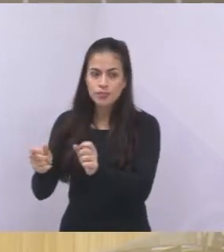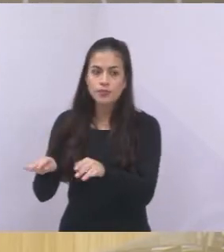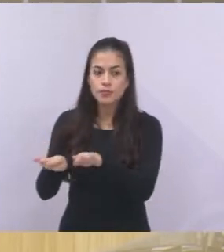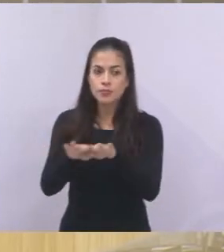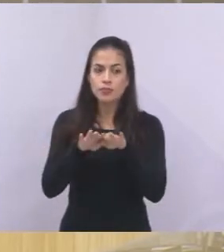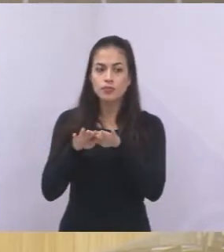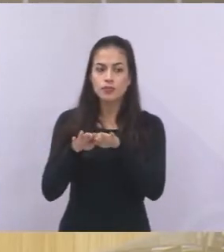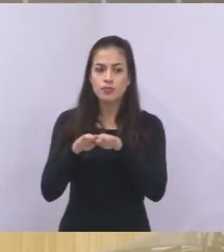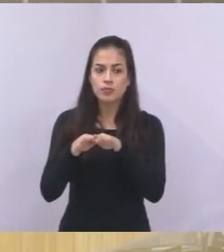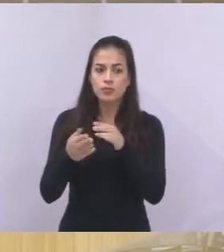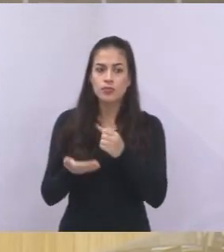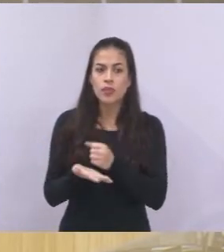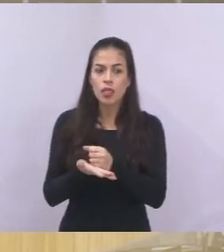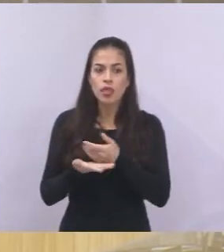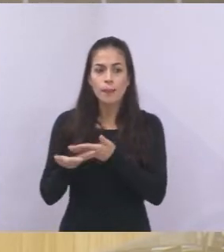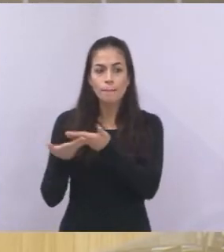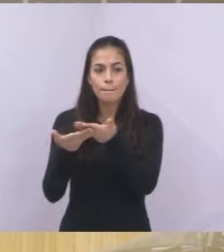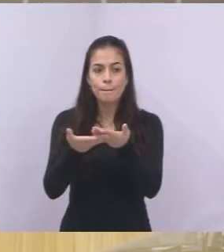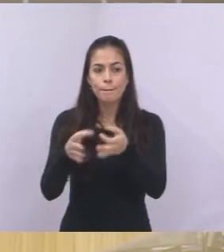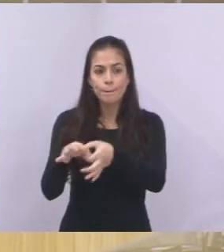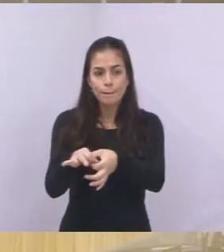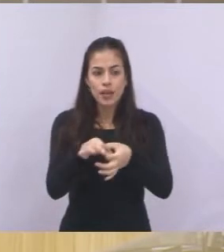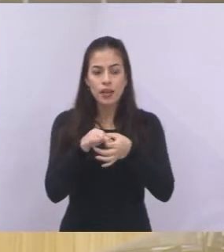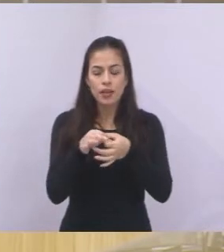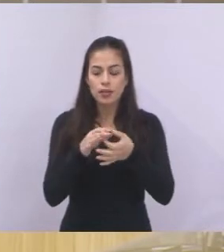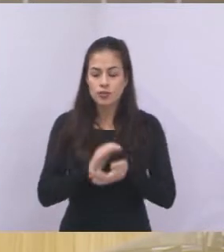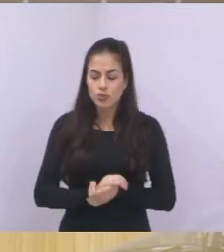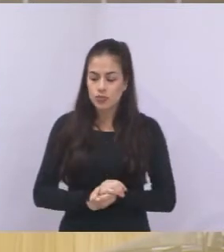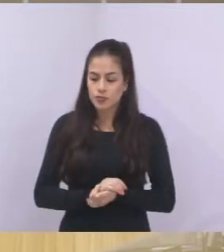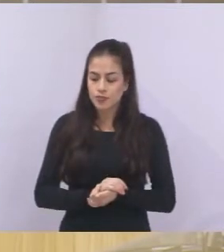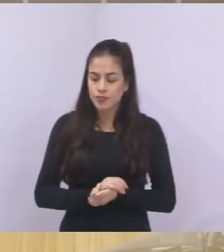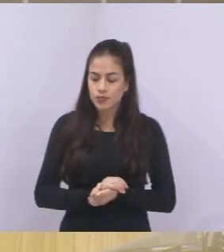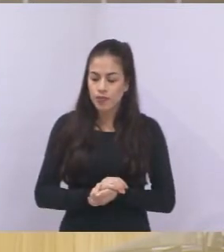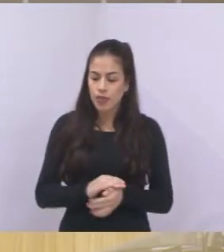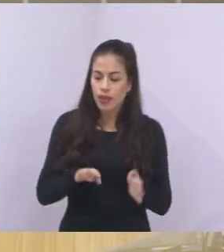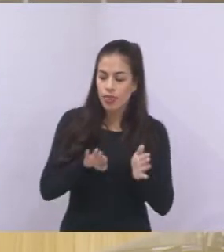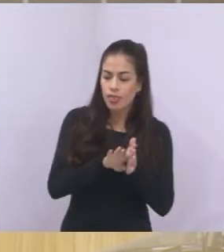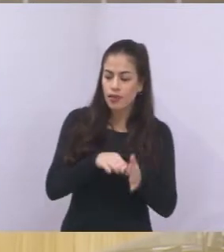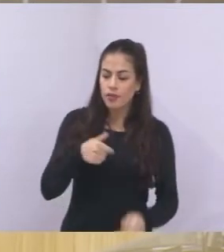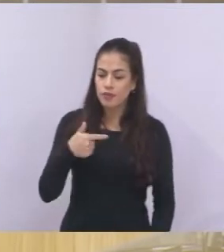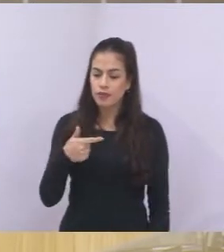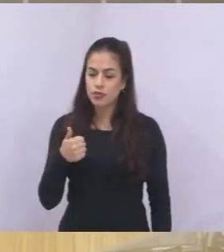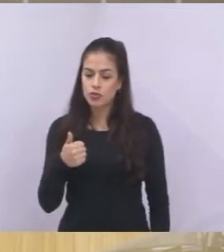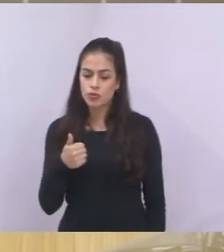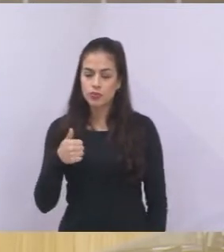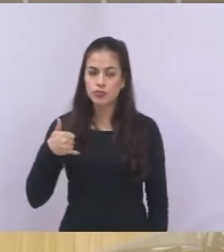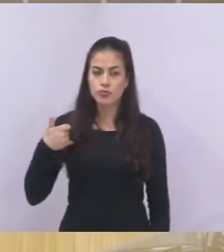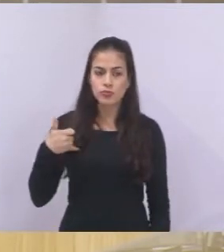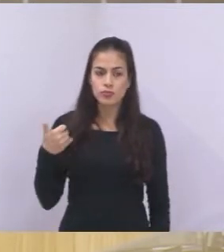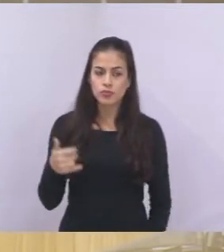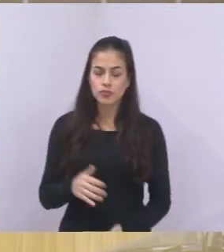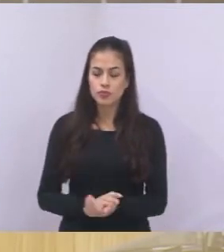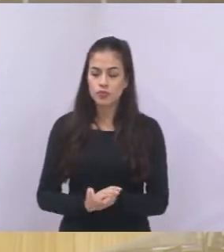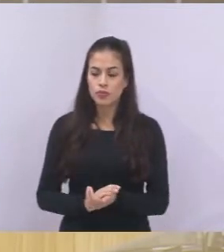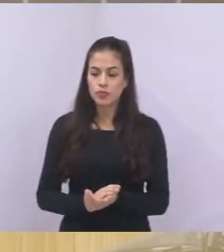até 21 anos de idade, garantindo-se a isonomia dessas regras